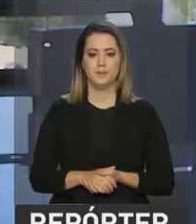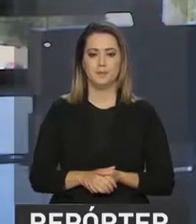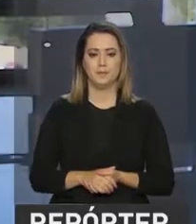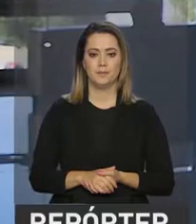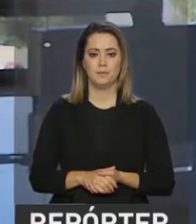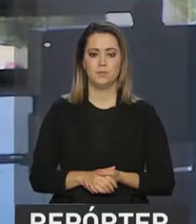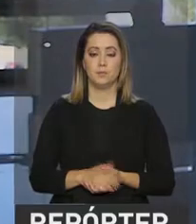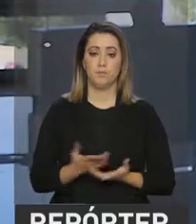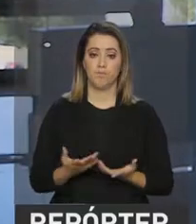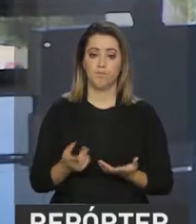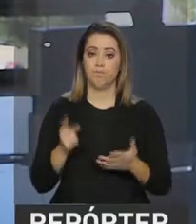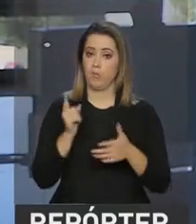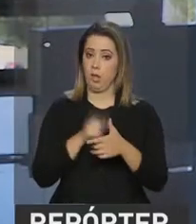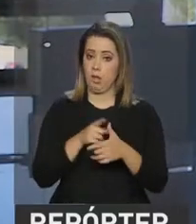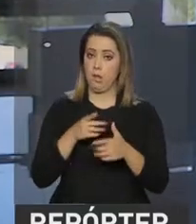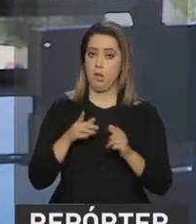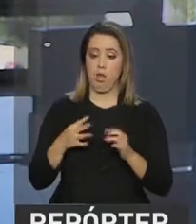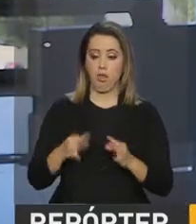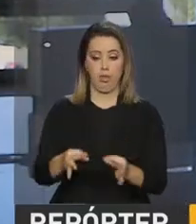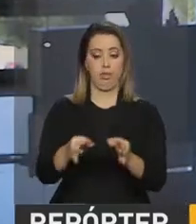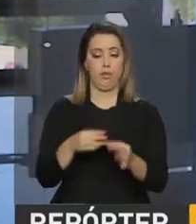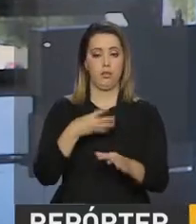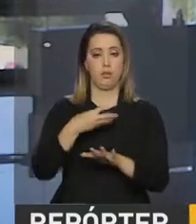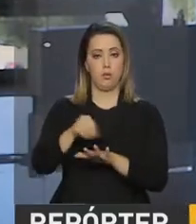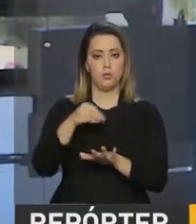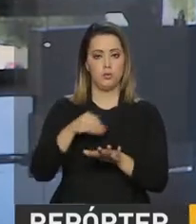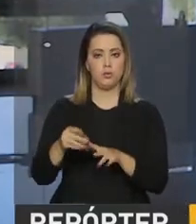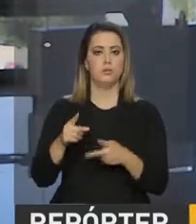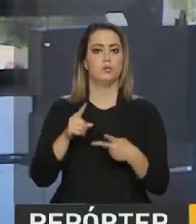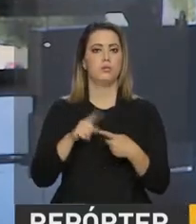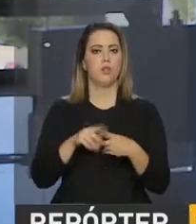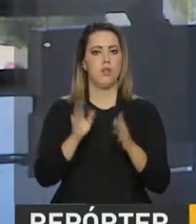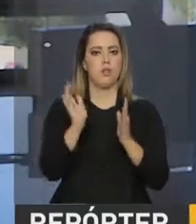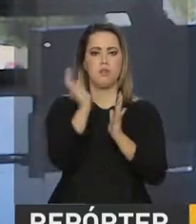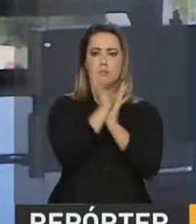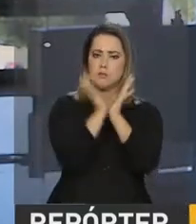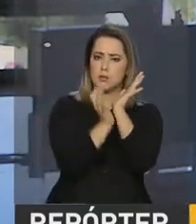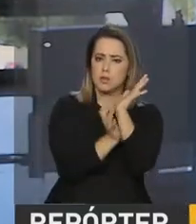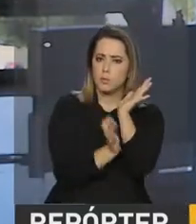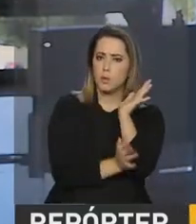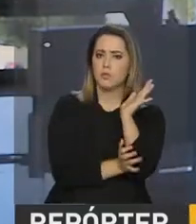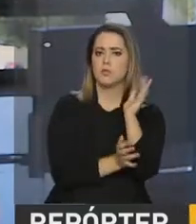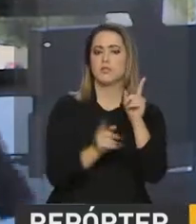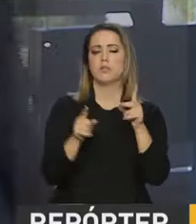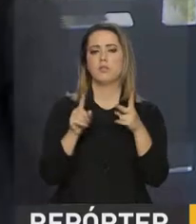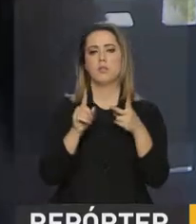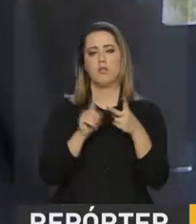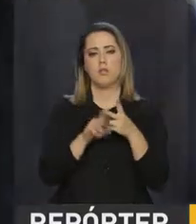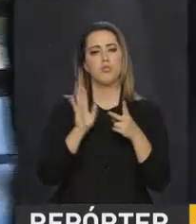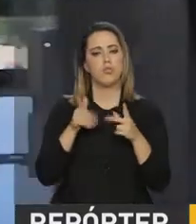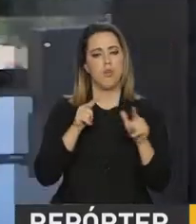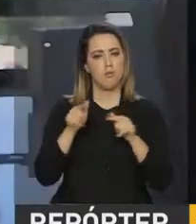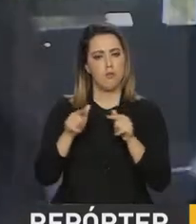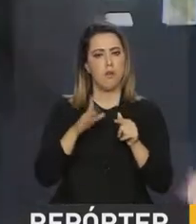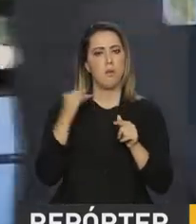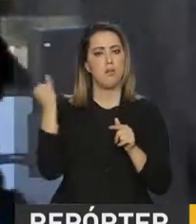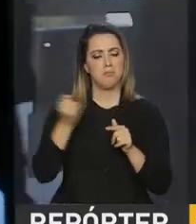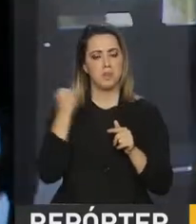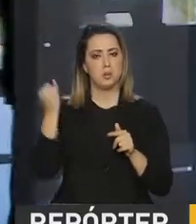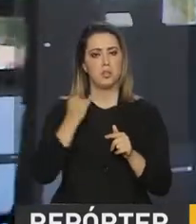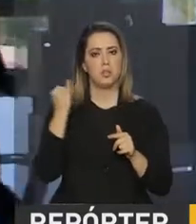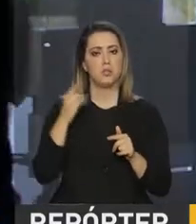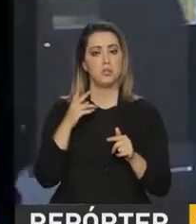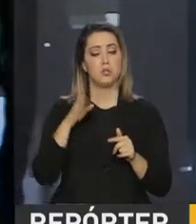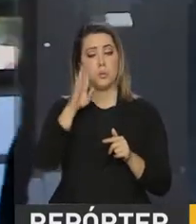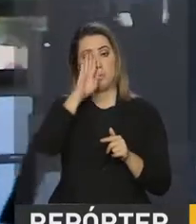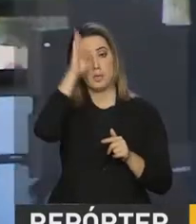Na área de tecnologia de informação, na área de desburocratização, nós já tivemos ações muito importantes,